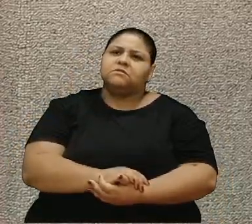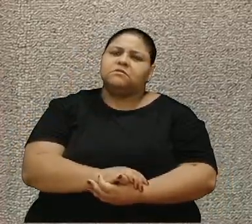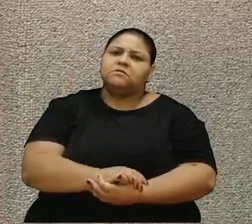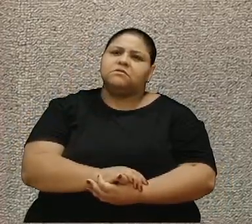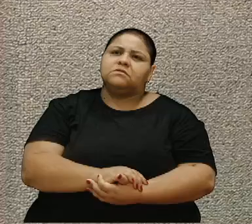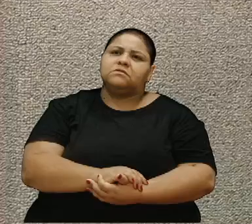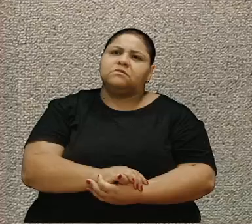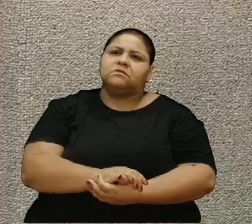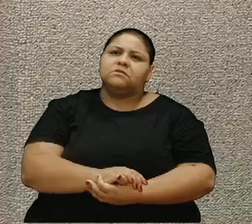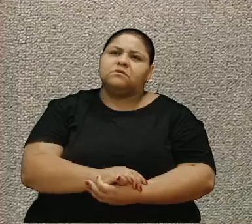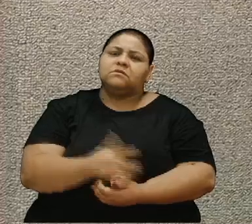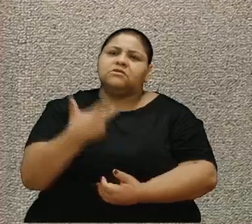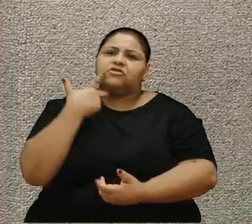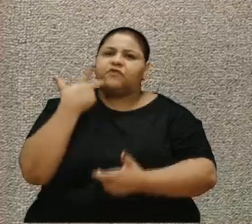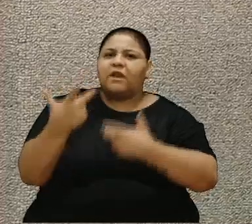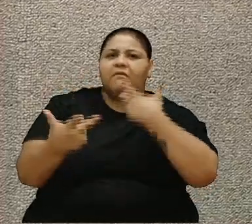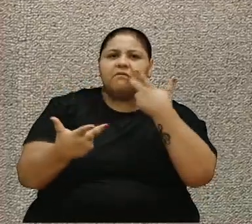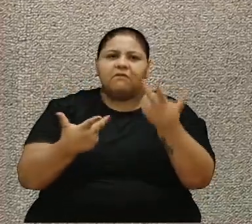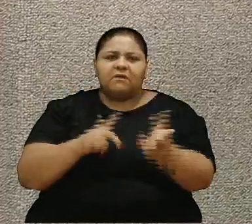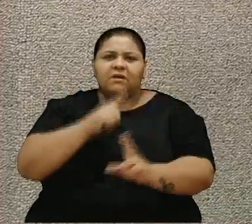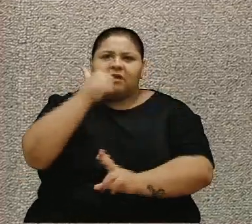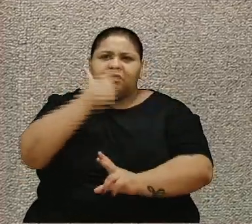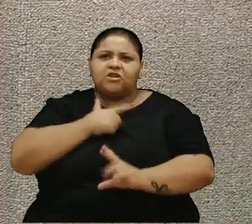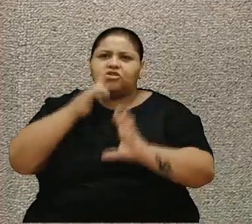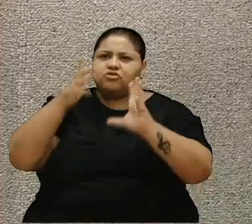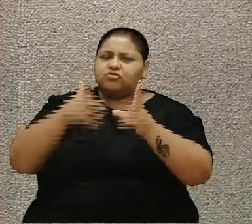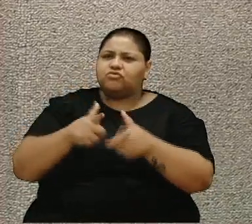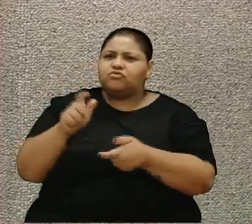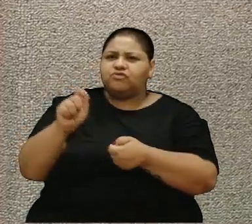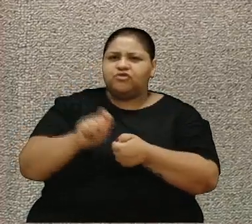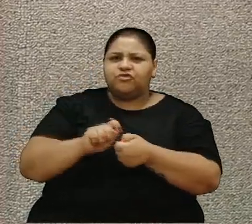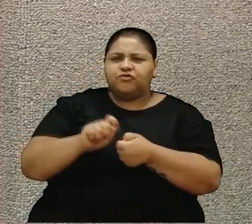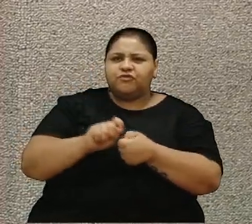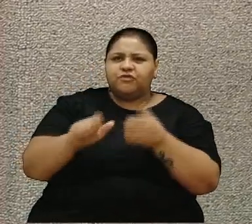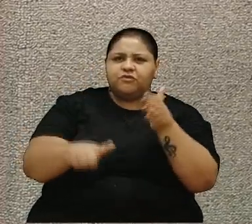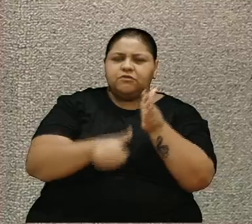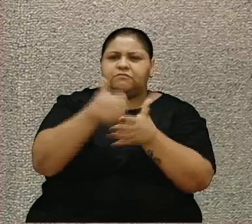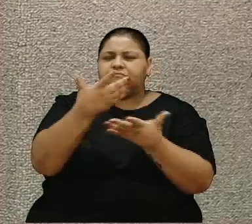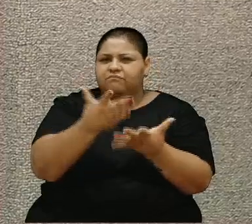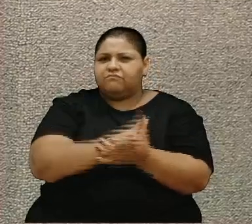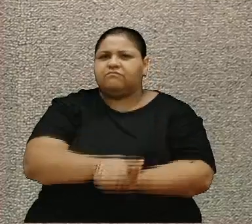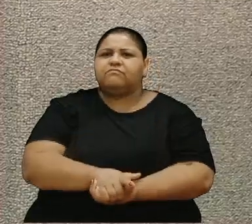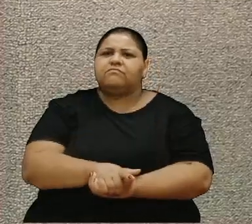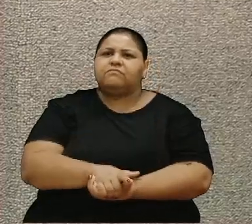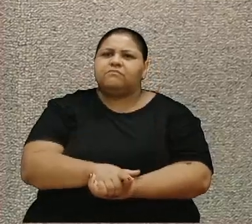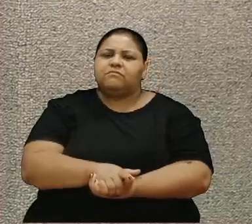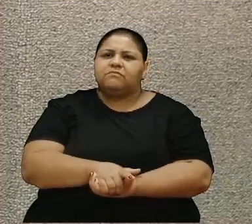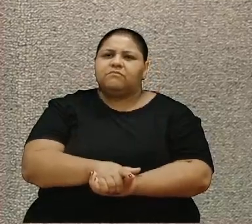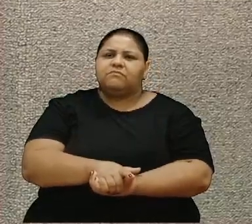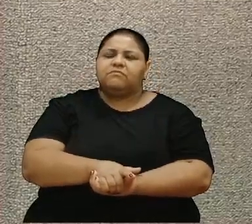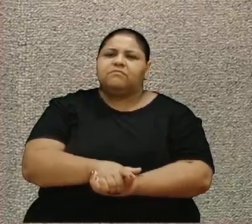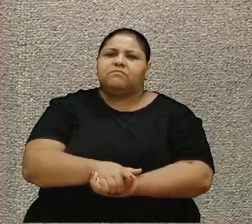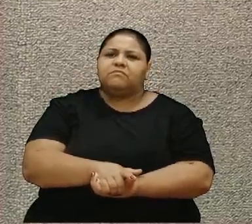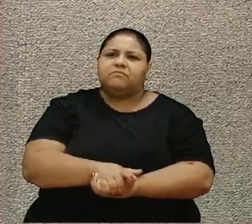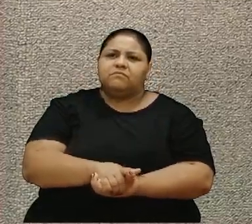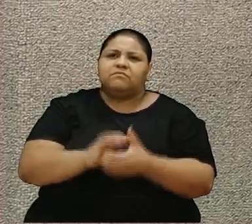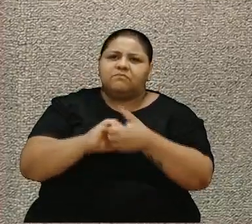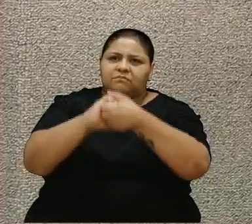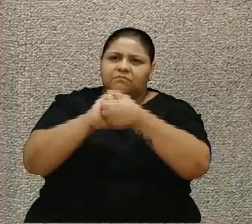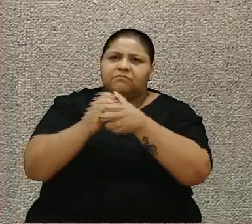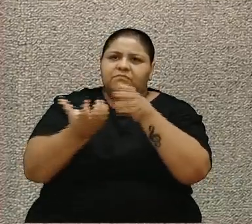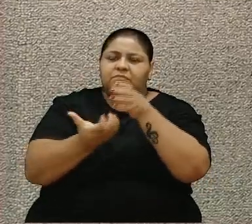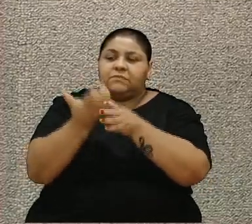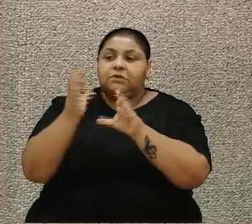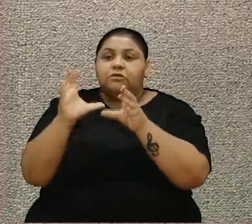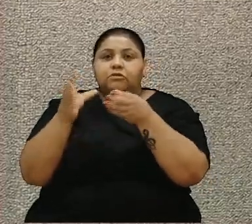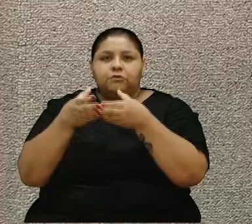se vangloriar e tal, não sei o quê. Acho que todo mundo deu o que tinha de melhor. Então, acho cumprimentos à criação dessa